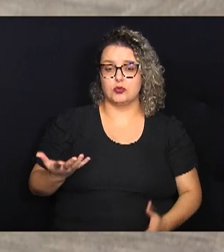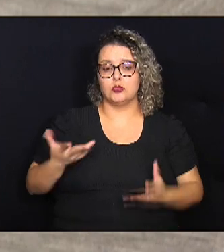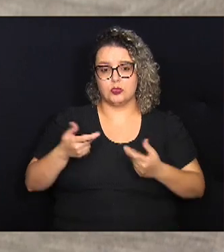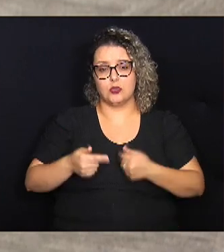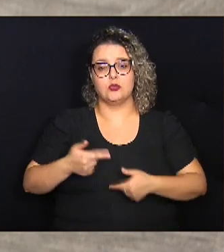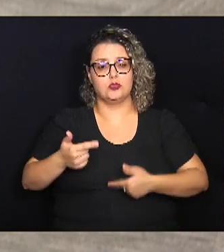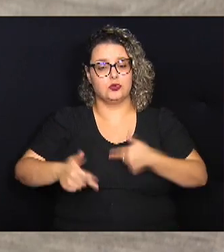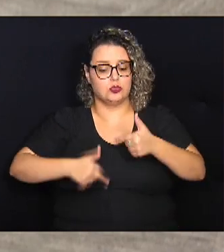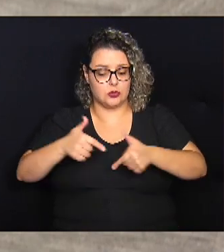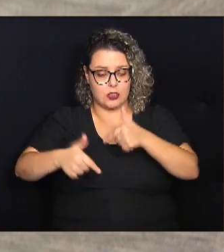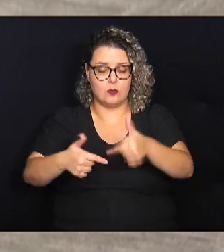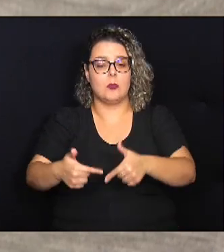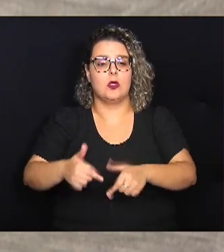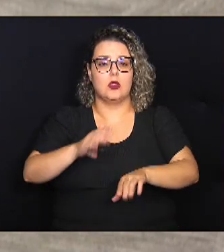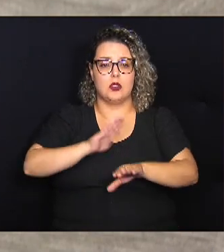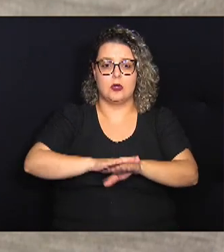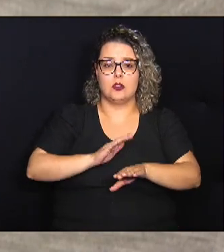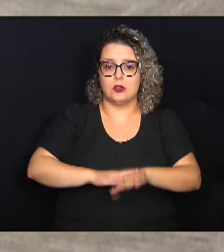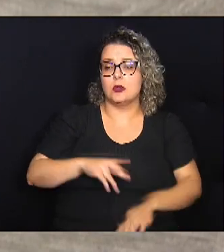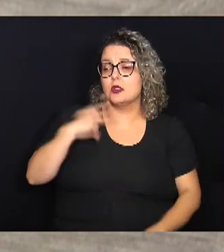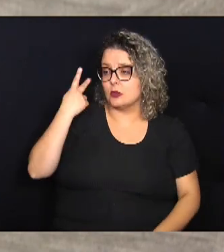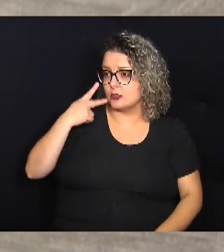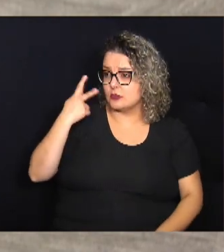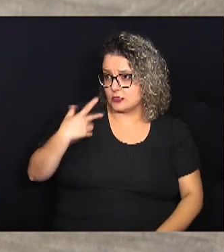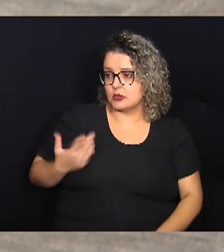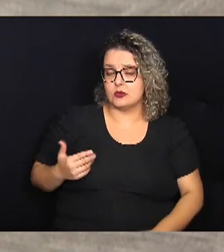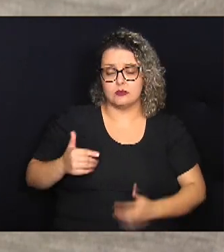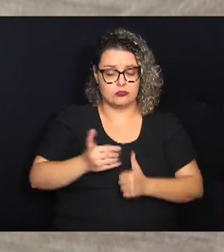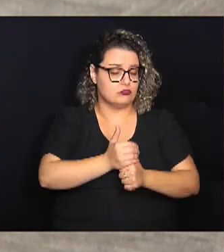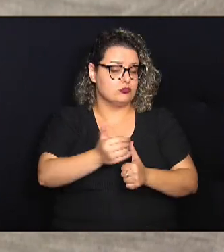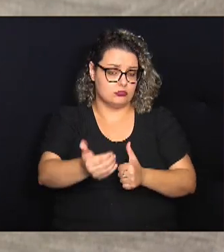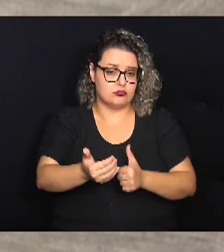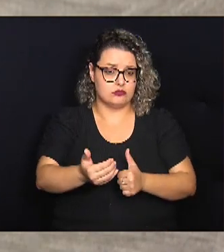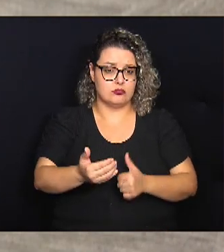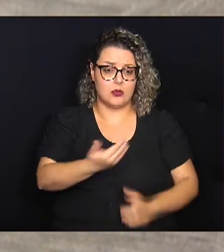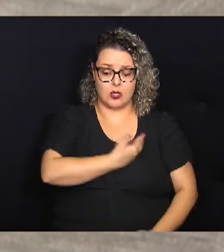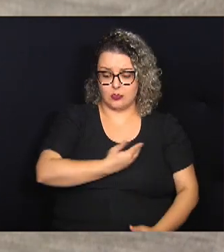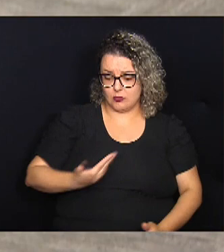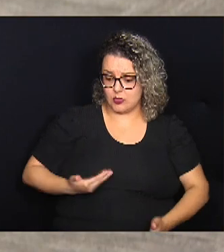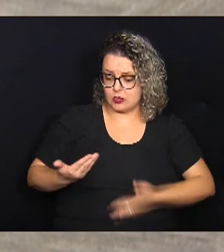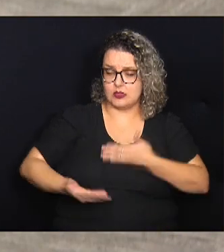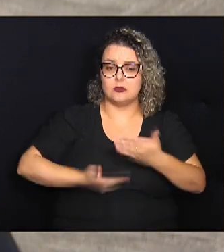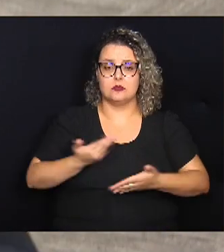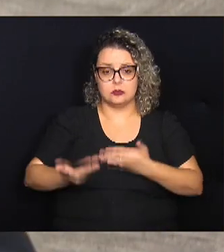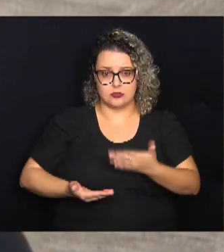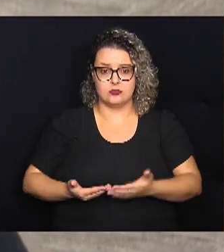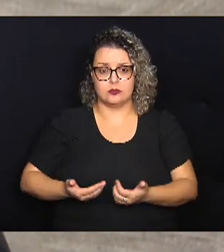possam exercer os seus mandatos. E por serem servidores de carreira, o concurso público é uma